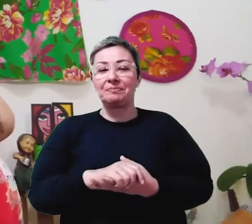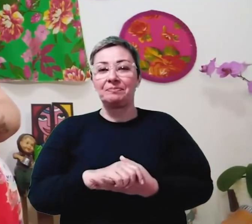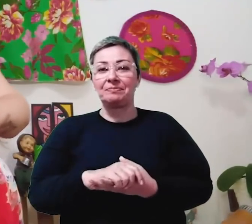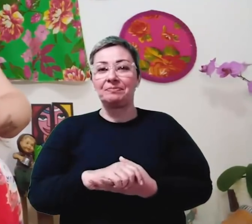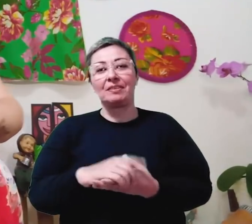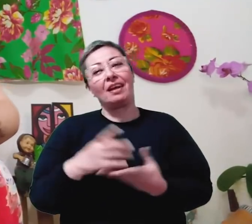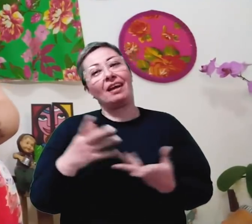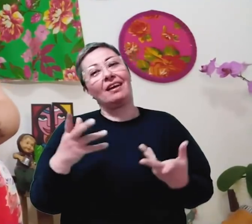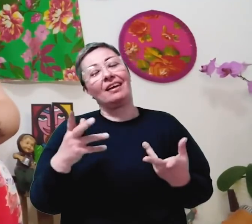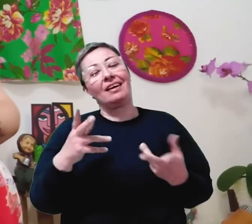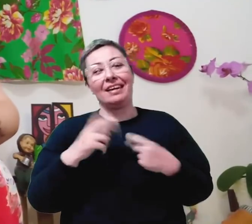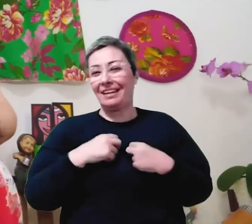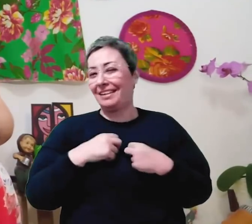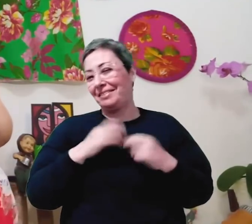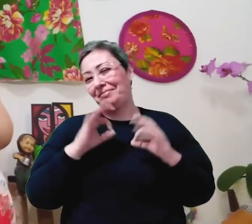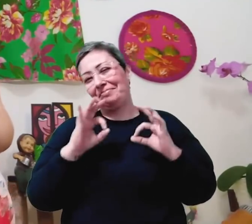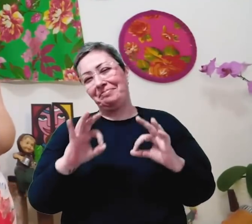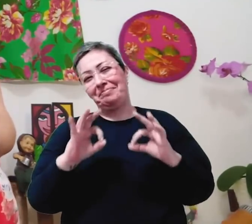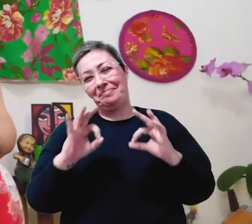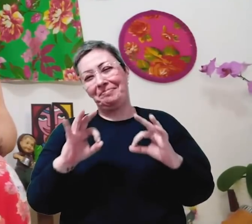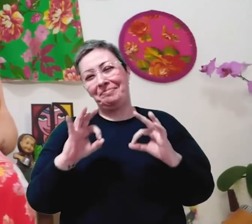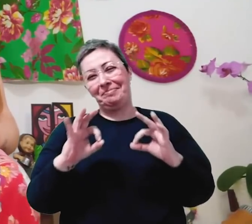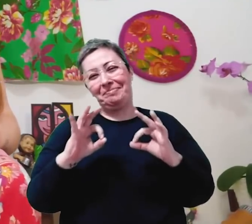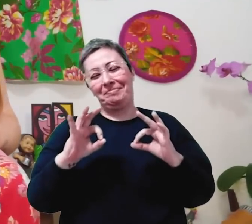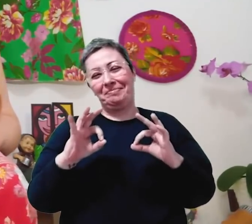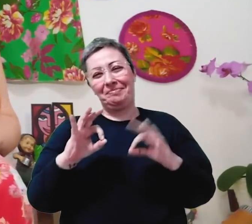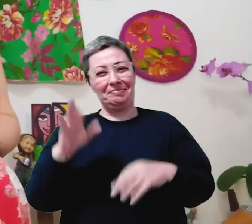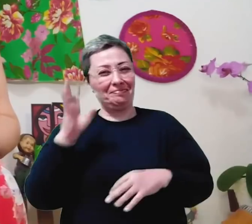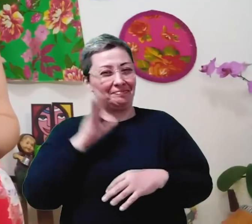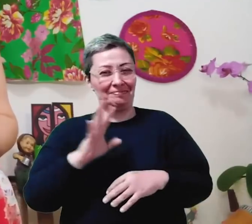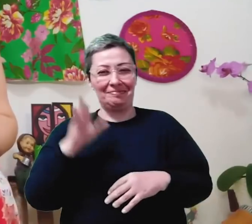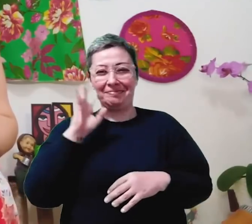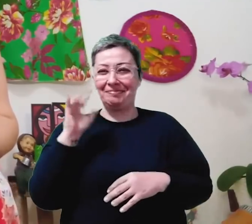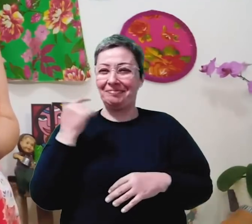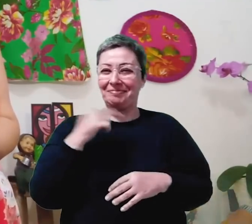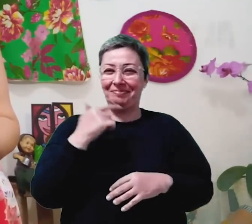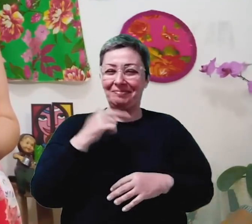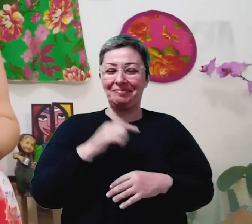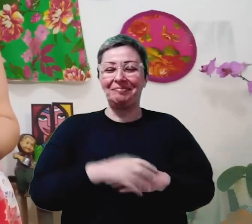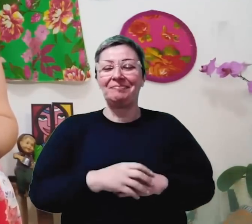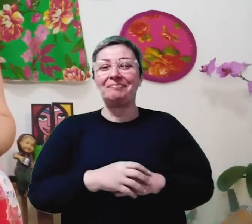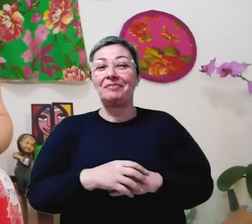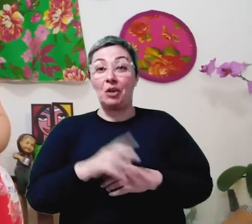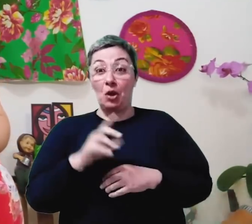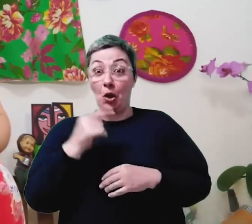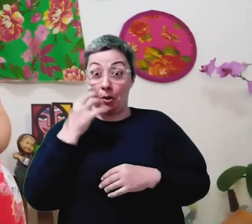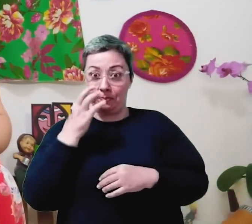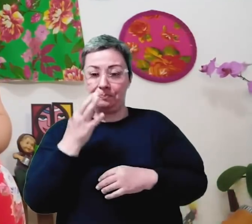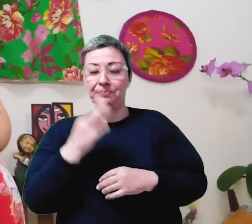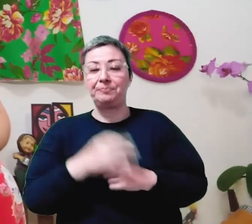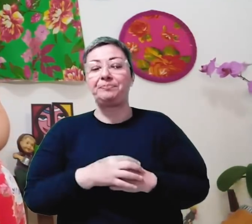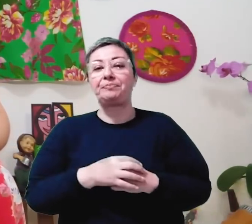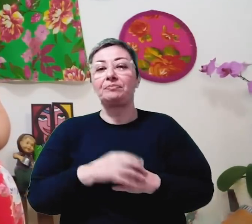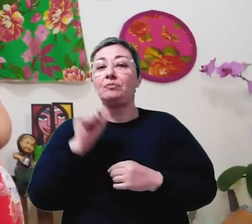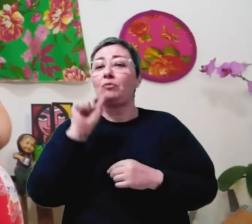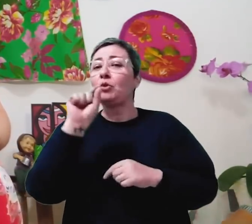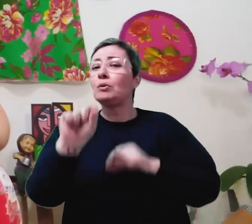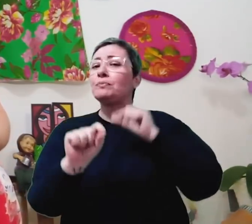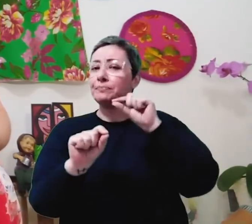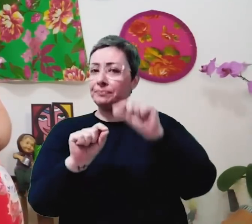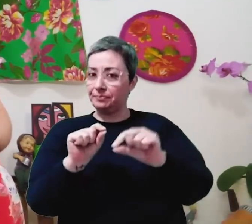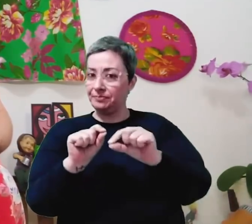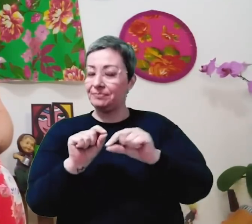Vamos lá. Ah, essa adivinha é muito engraçada.